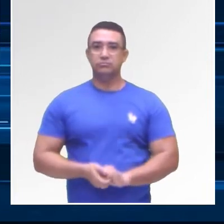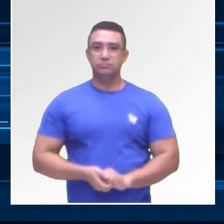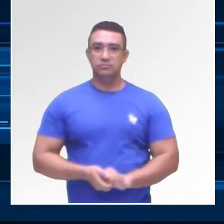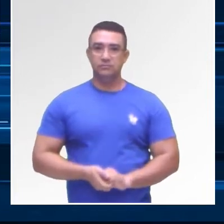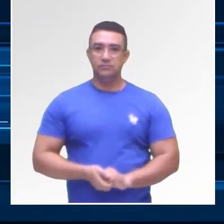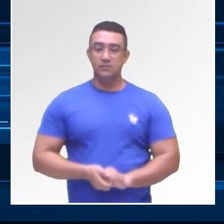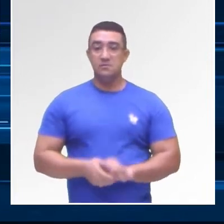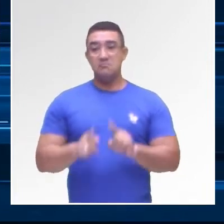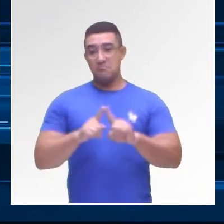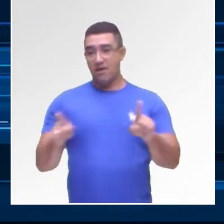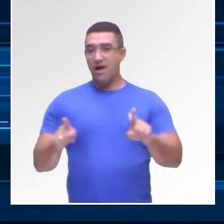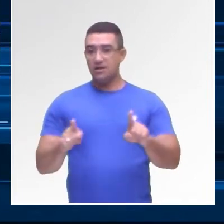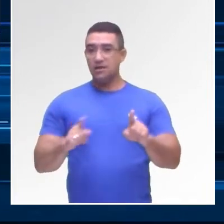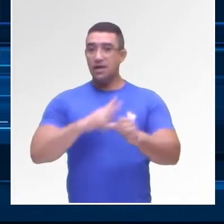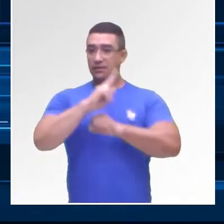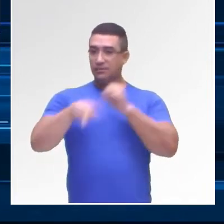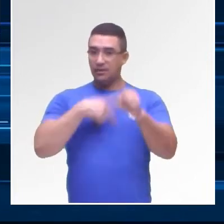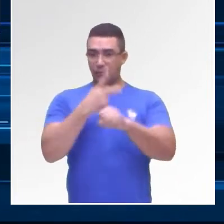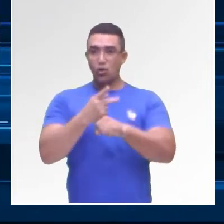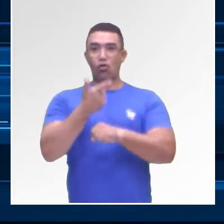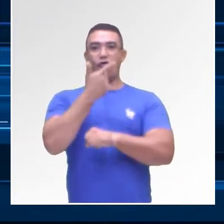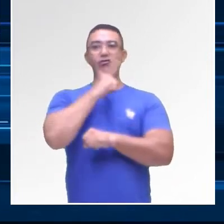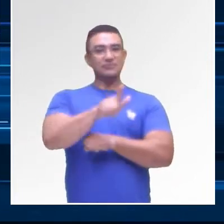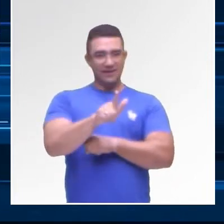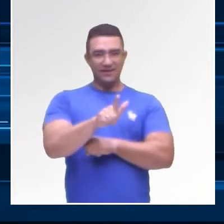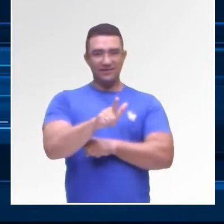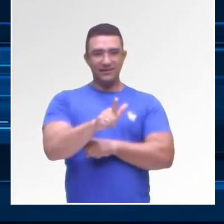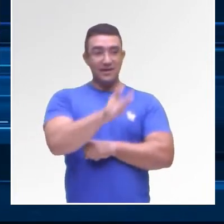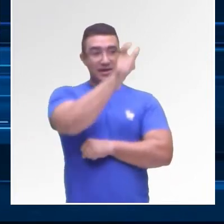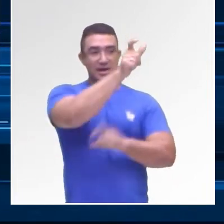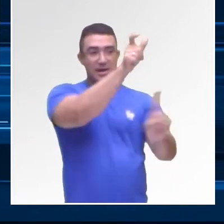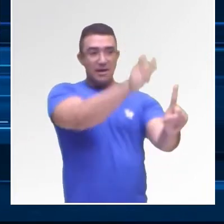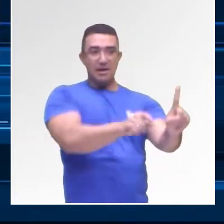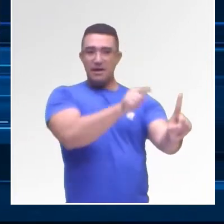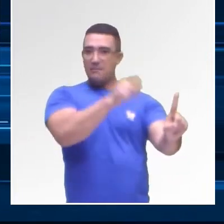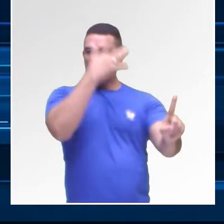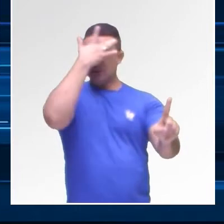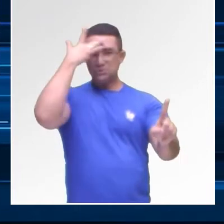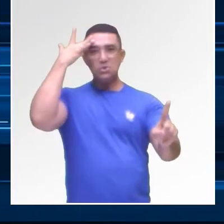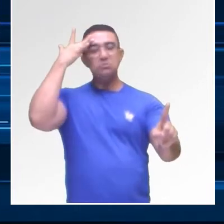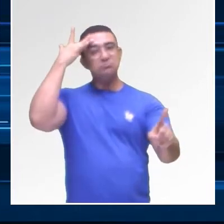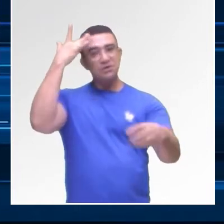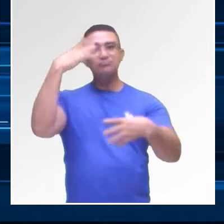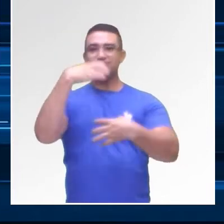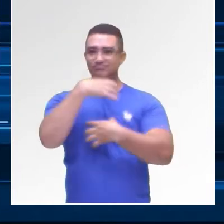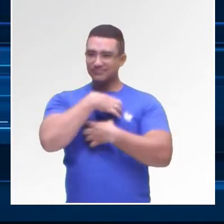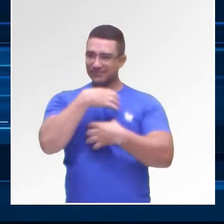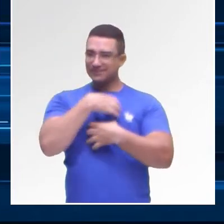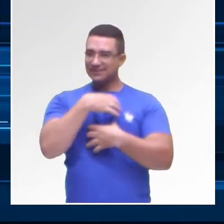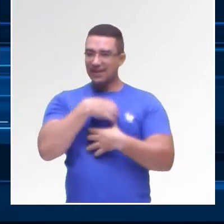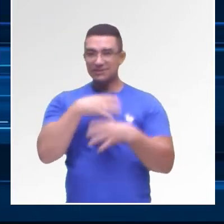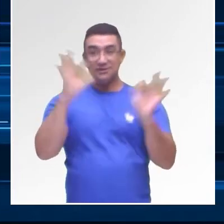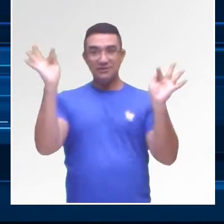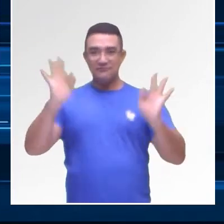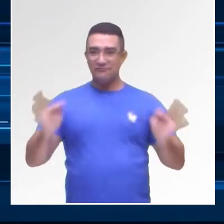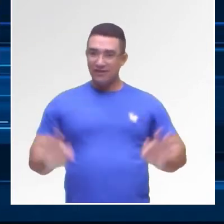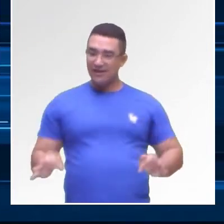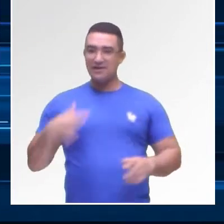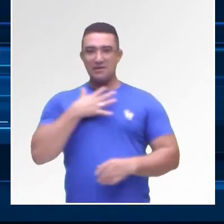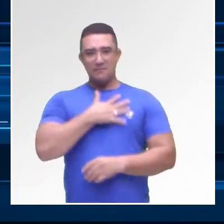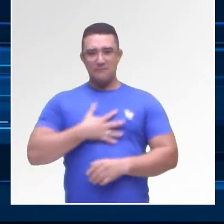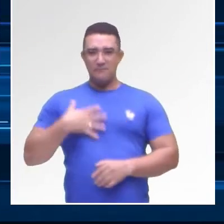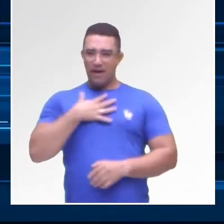morte, mas mesmo assim não gera os mesmos danos, não tem os mesmos efeitos